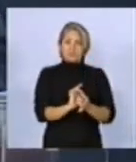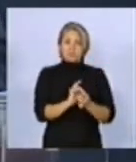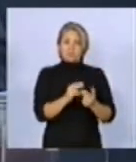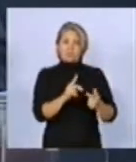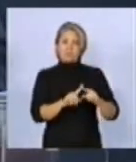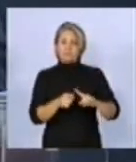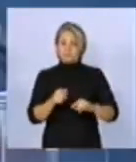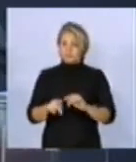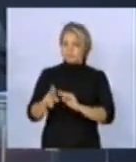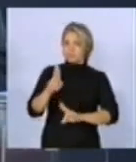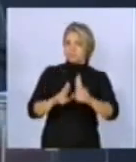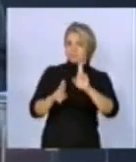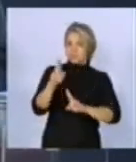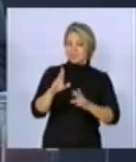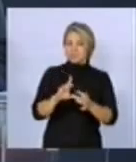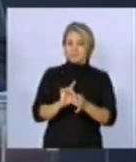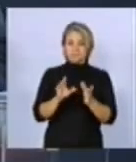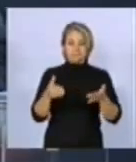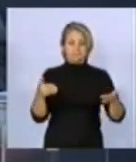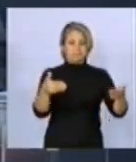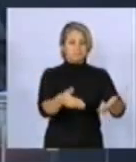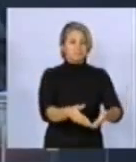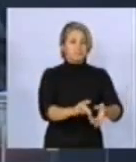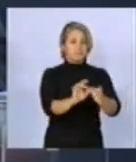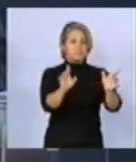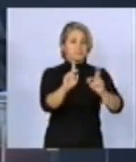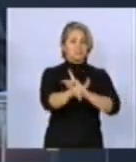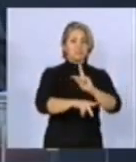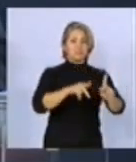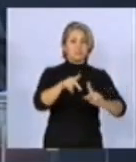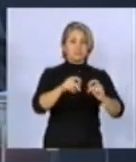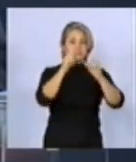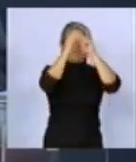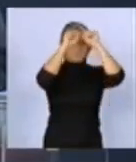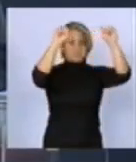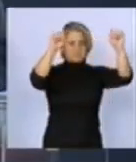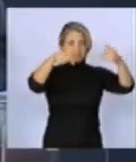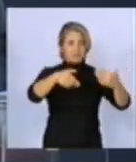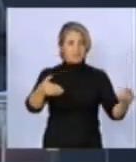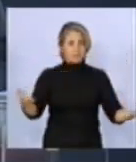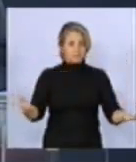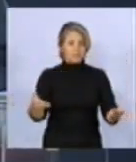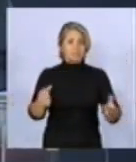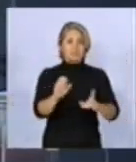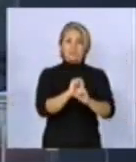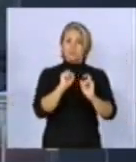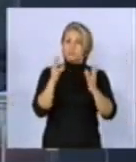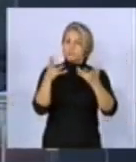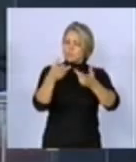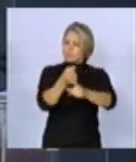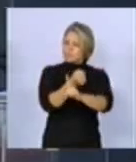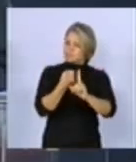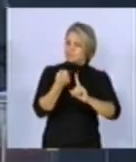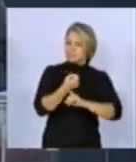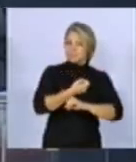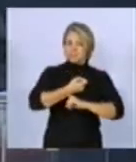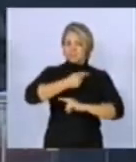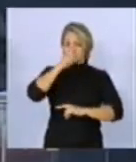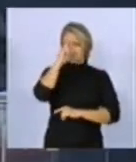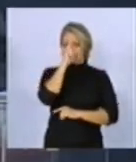Povo nas decisões judiciais desta corte a a sociedade é a que vai ser a